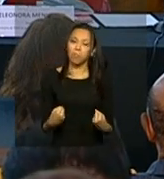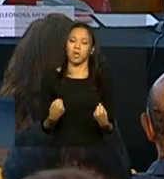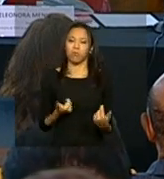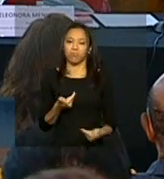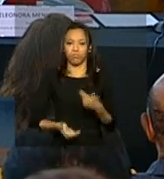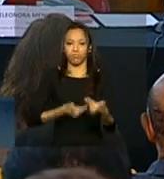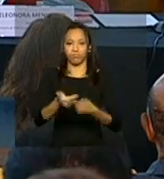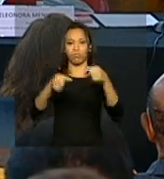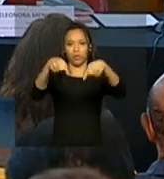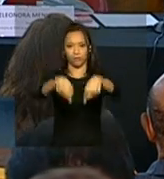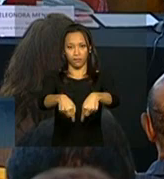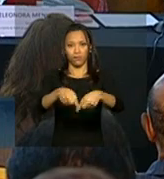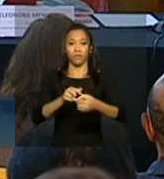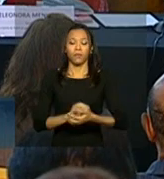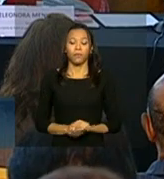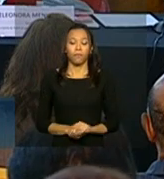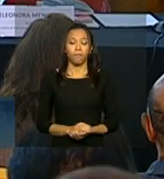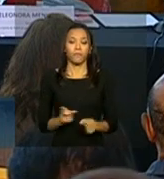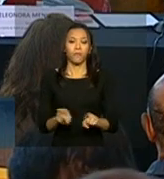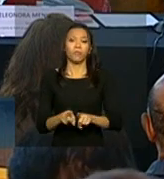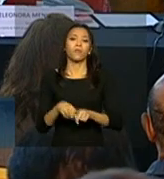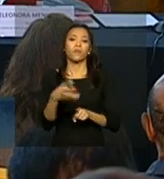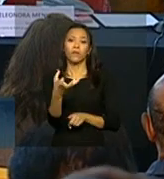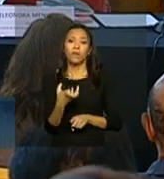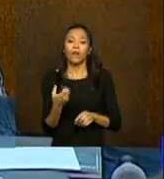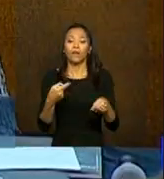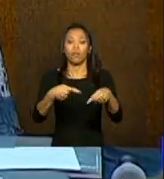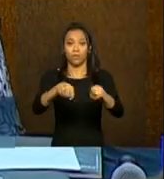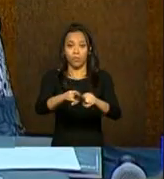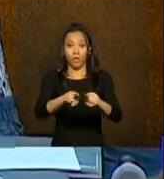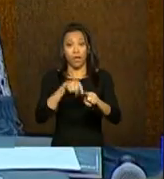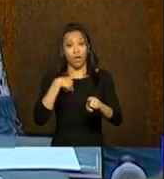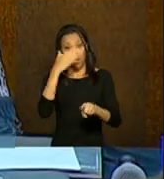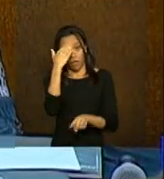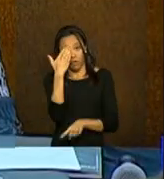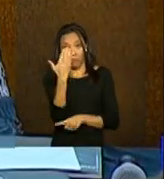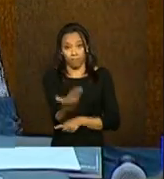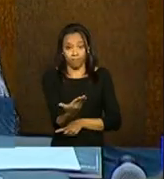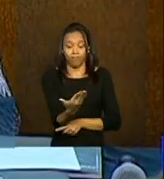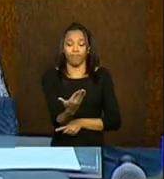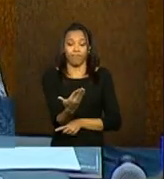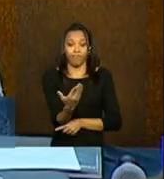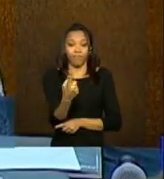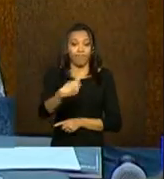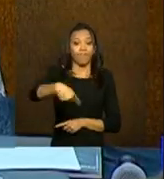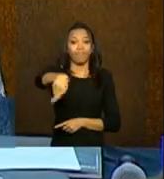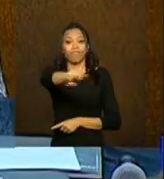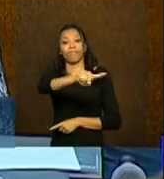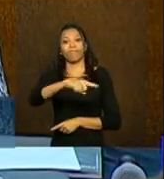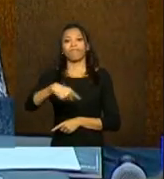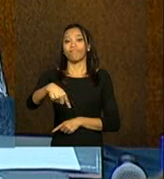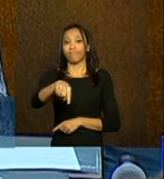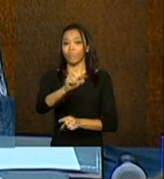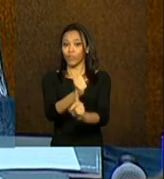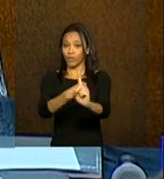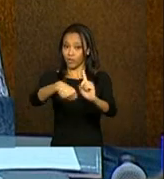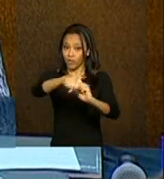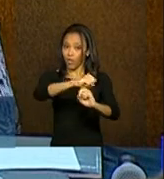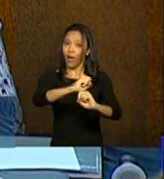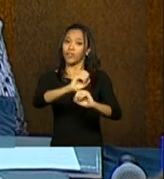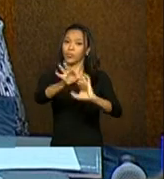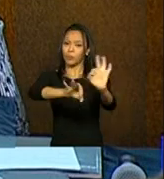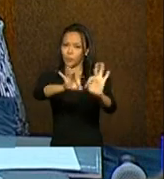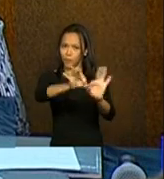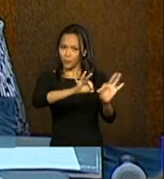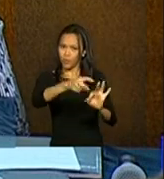a nesse trabalho. Eh, queria também agradecer a Sociedade Civil Organizada